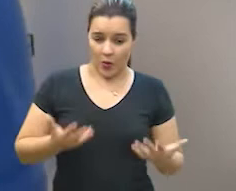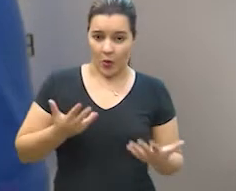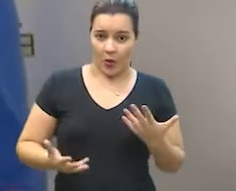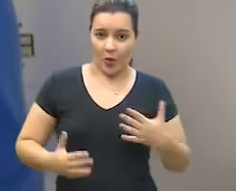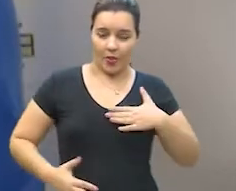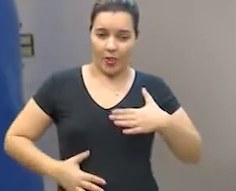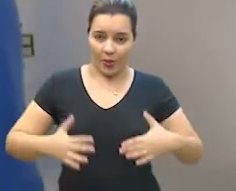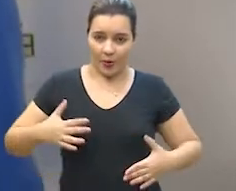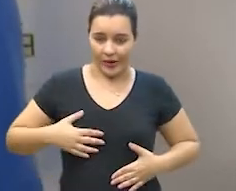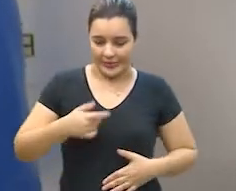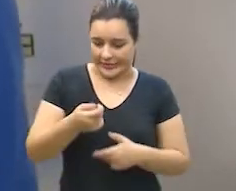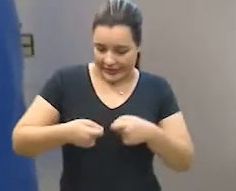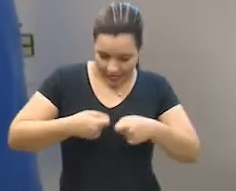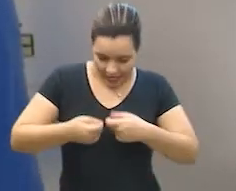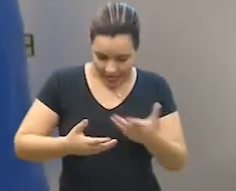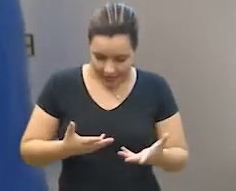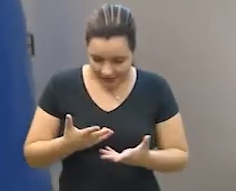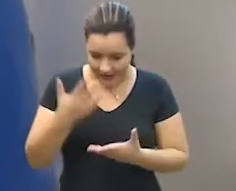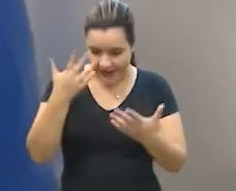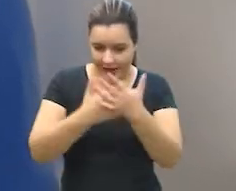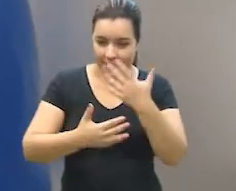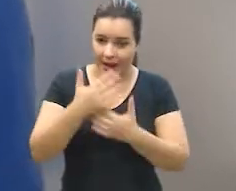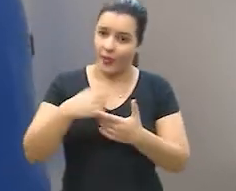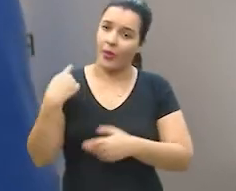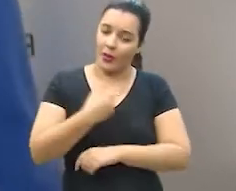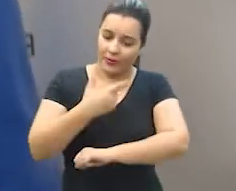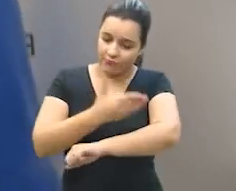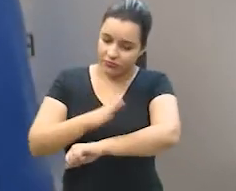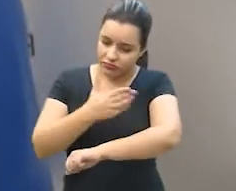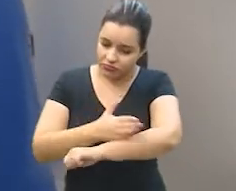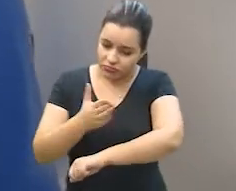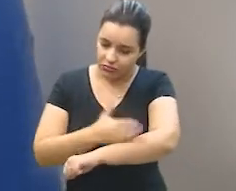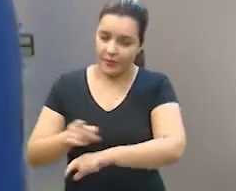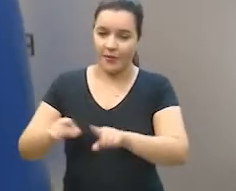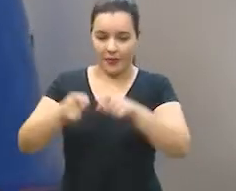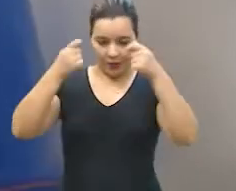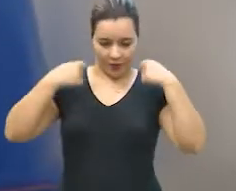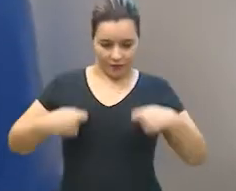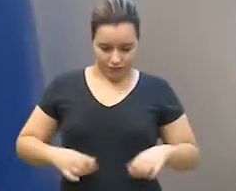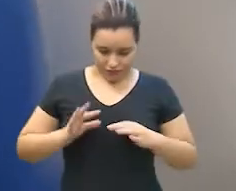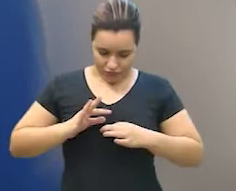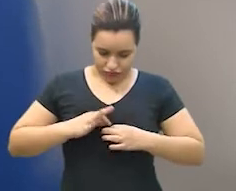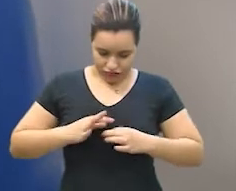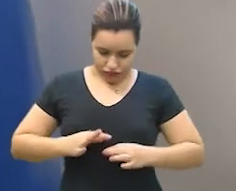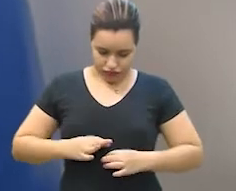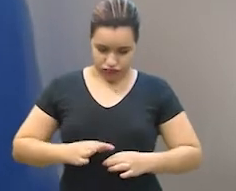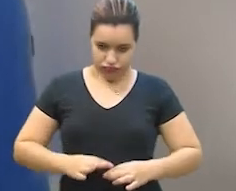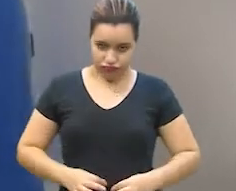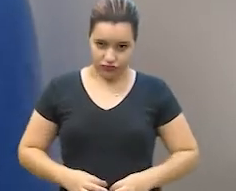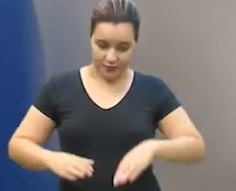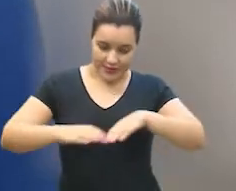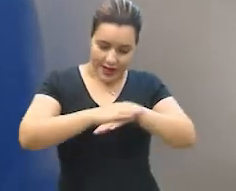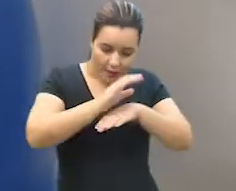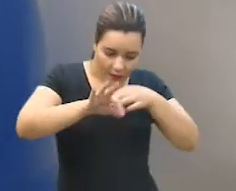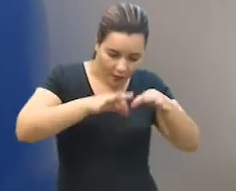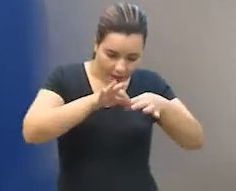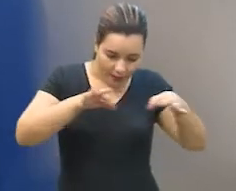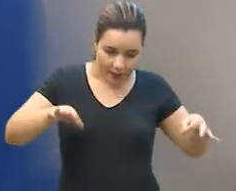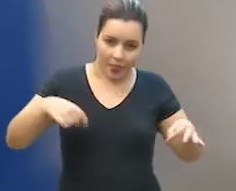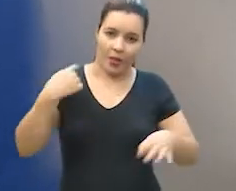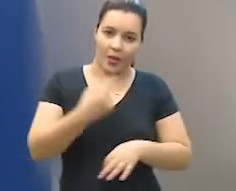específica, a gente não consegue fazer esses movimentos. Como também abotoar uma camisa, dar o laço no calçado. Então, nós